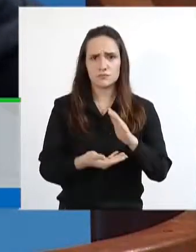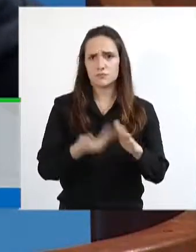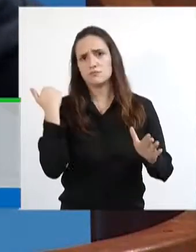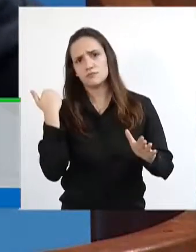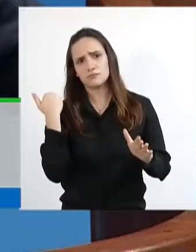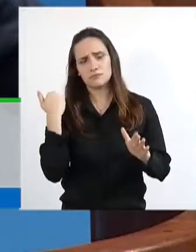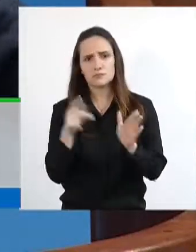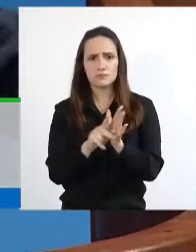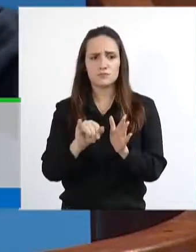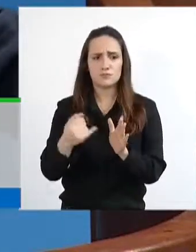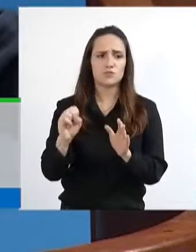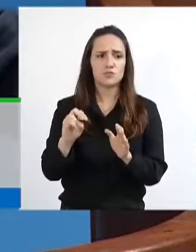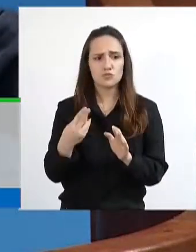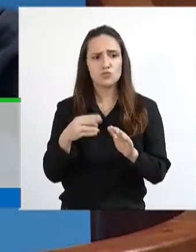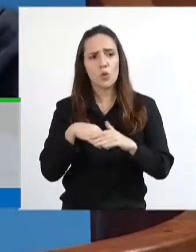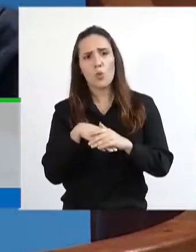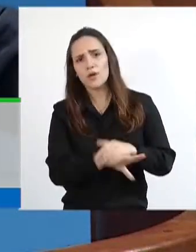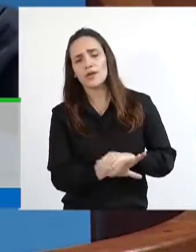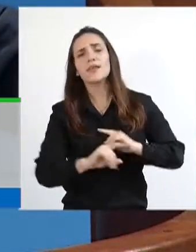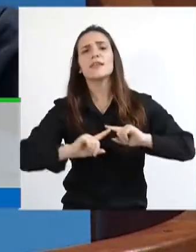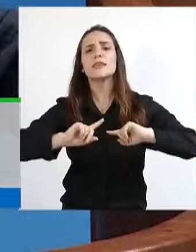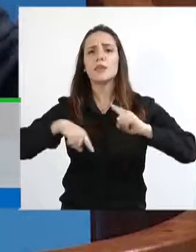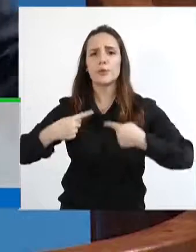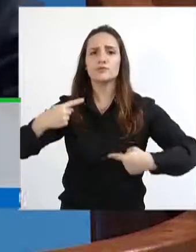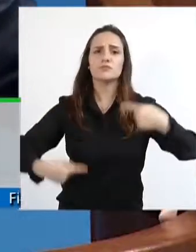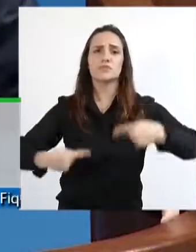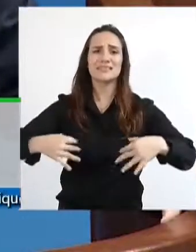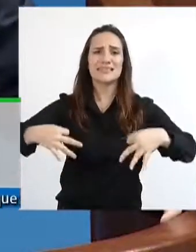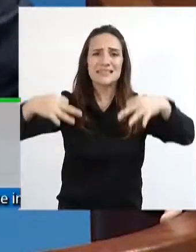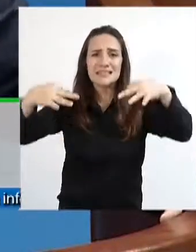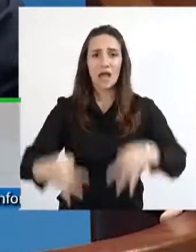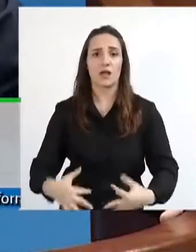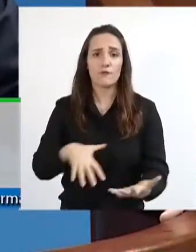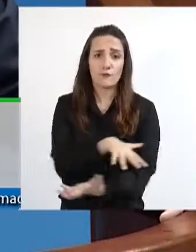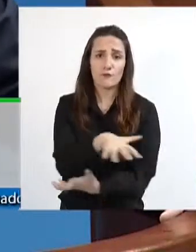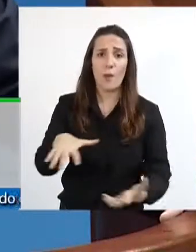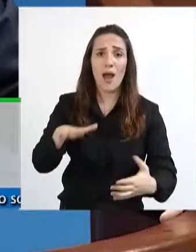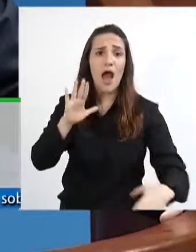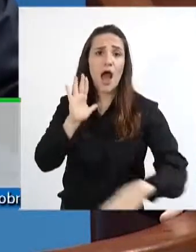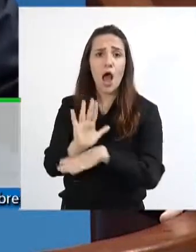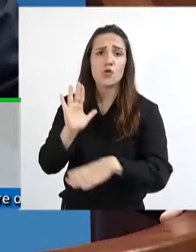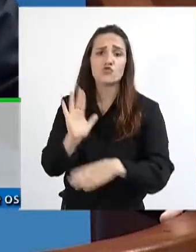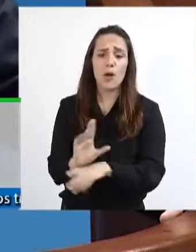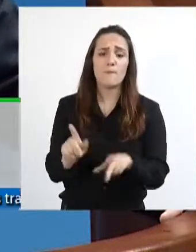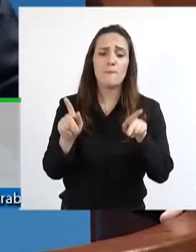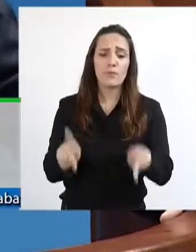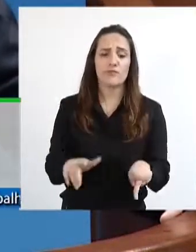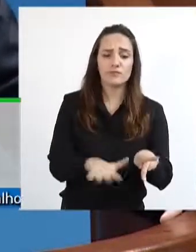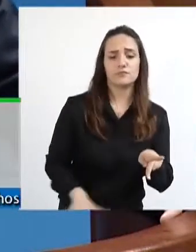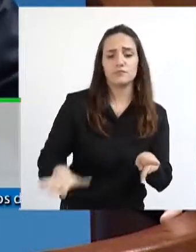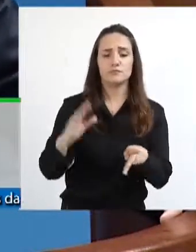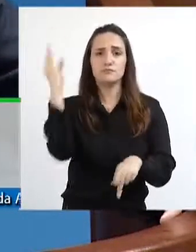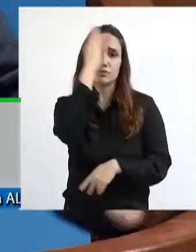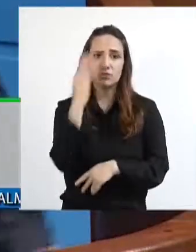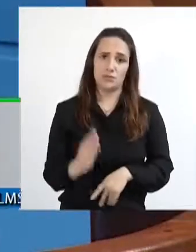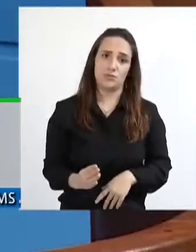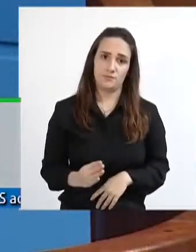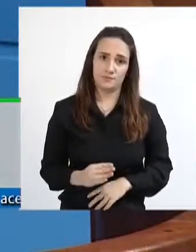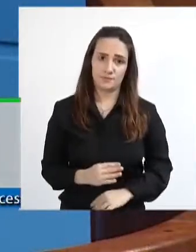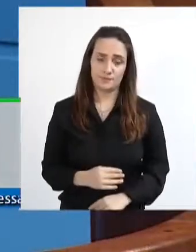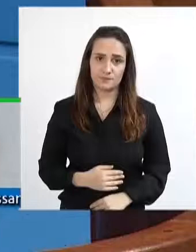ou arquivado para se discutir, de fato, uma reforma que interesse ao povo